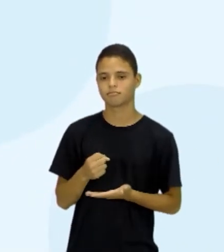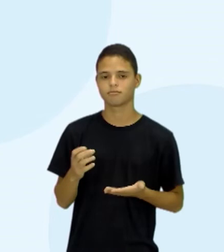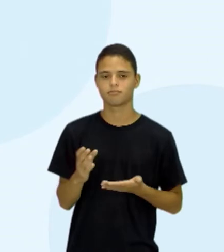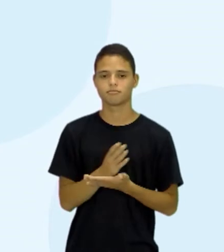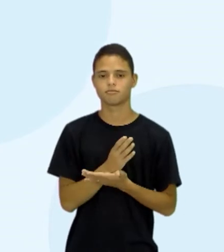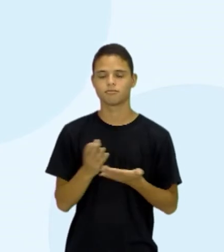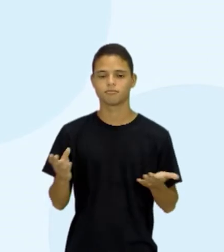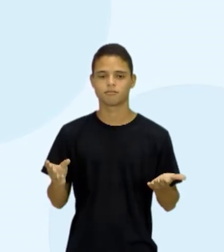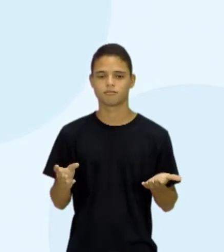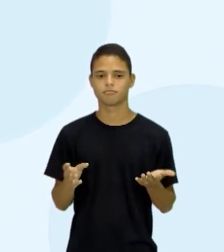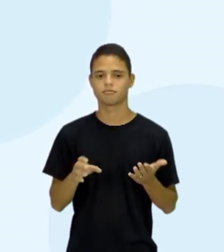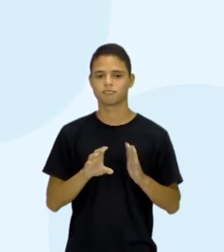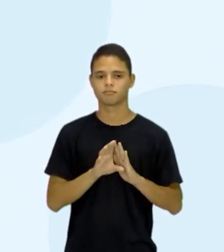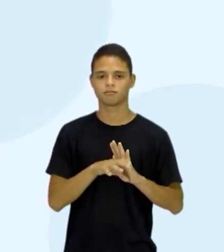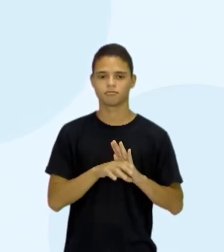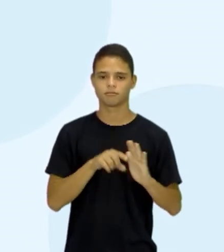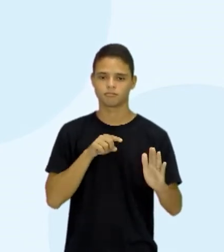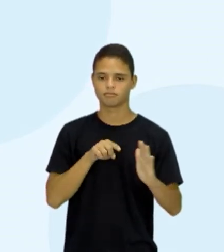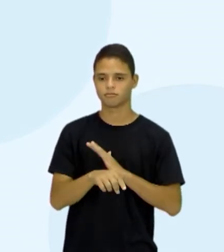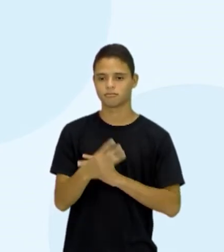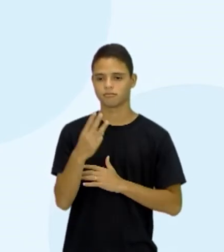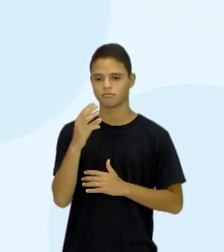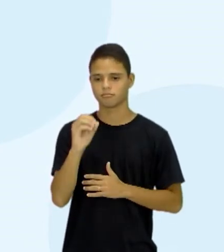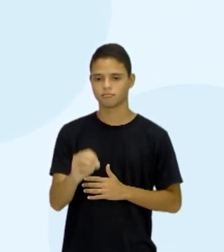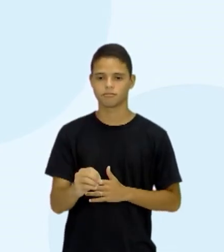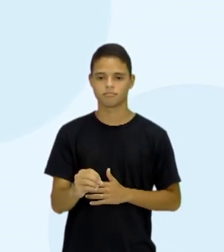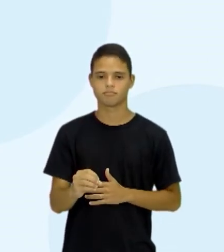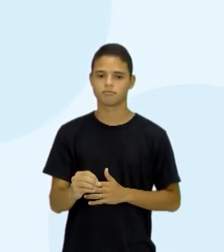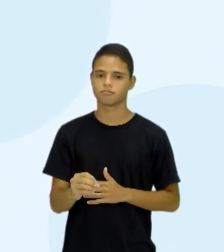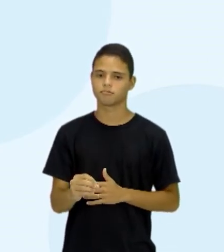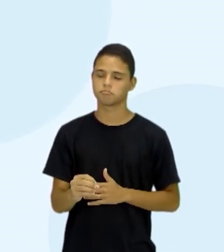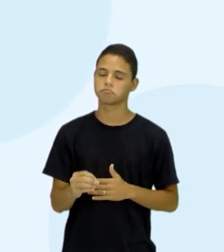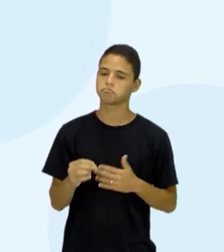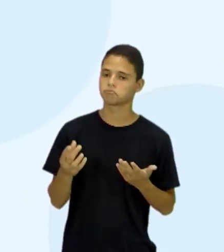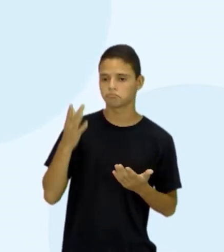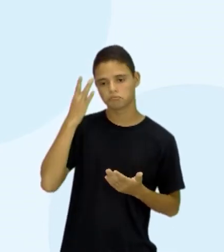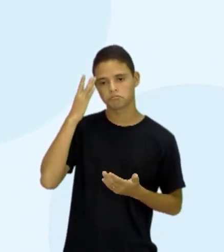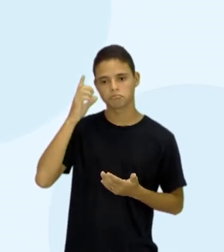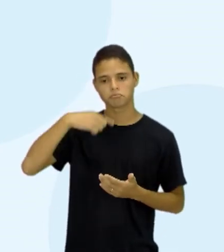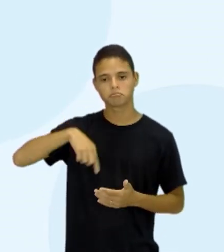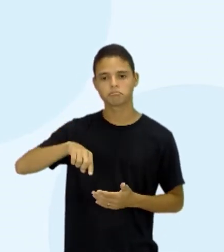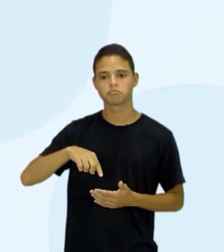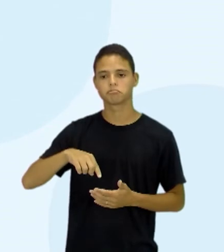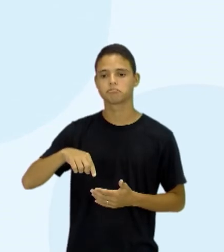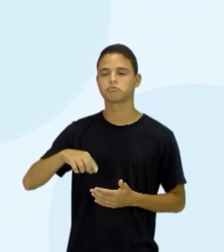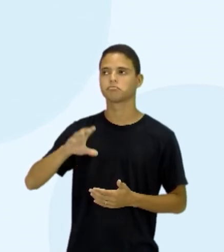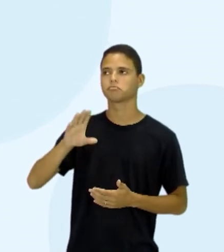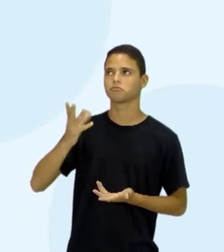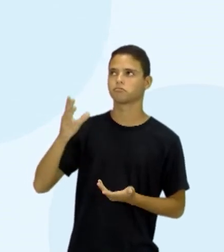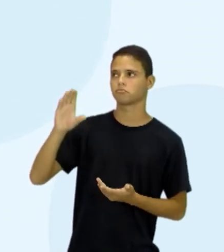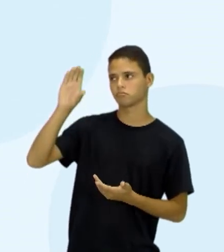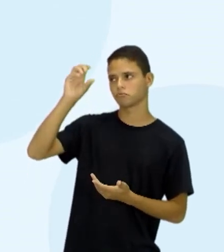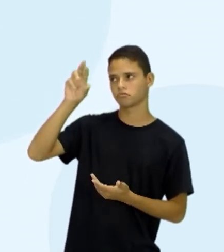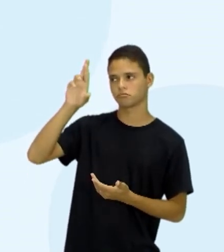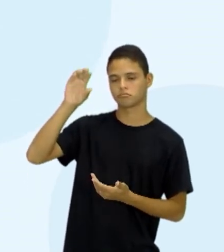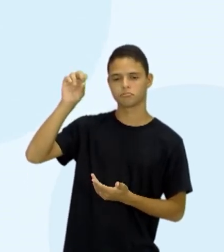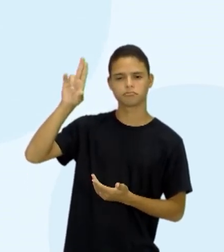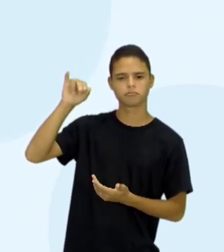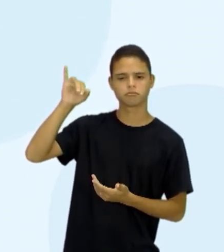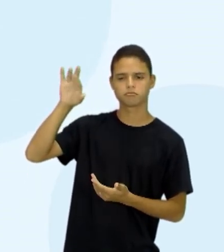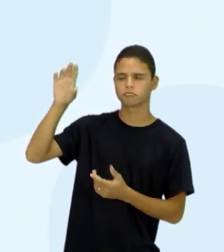Terra. A primeira enquete, 30 segundos. Não conseguimos ver o Cruzeiro do Sul no extremo norte do planeta Terra. Por